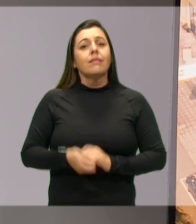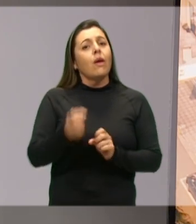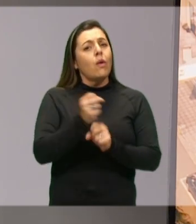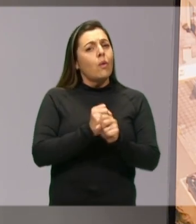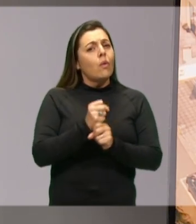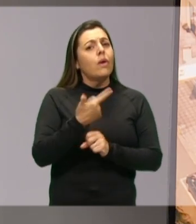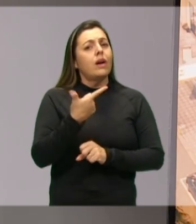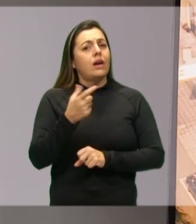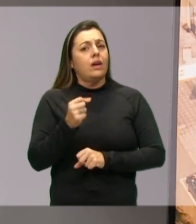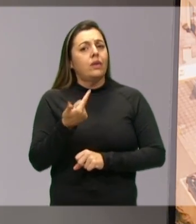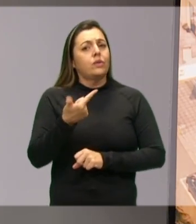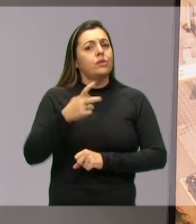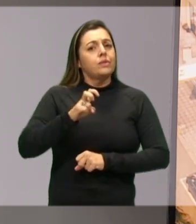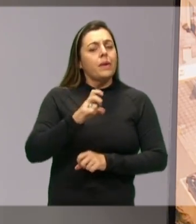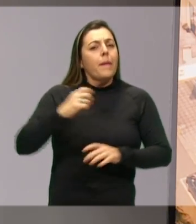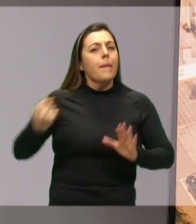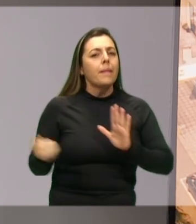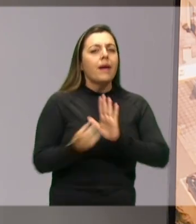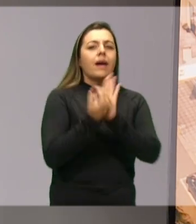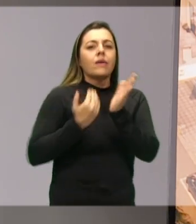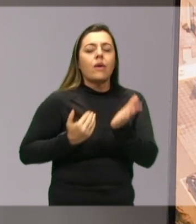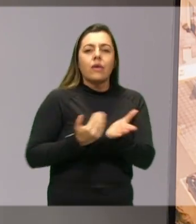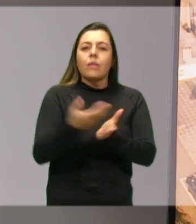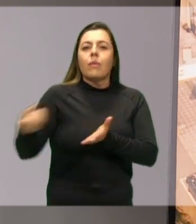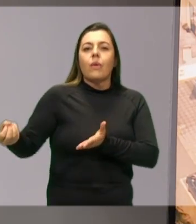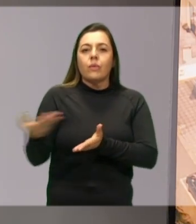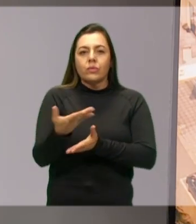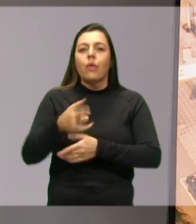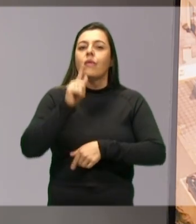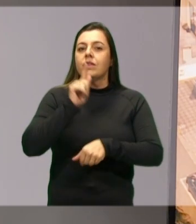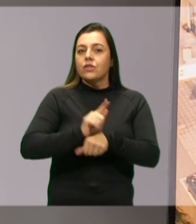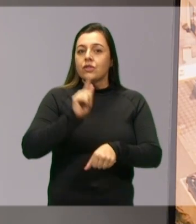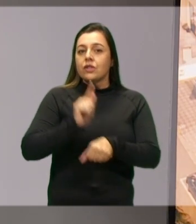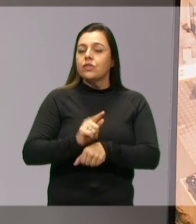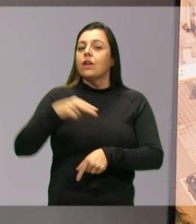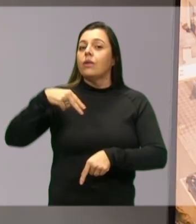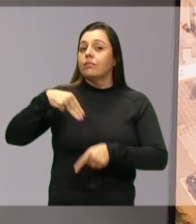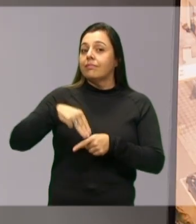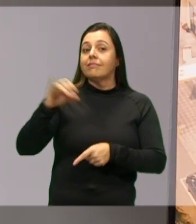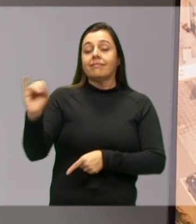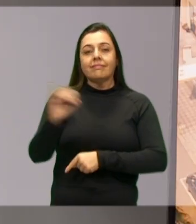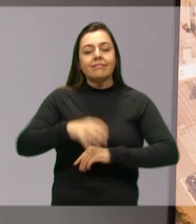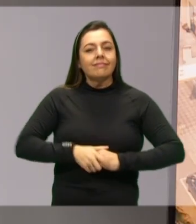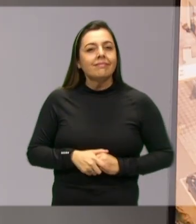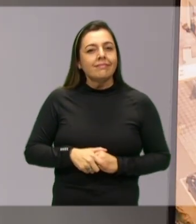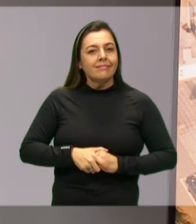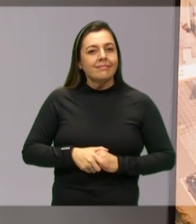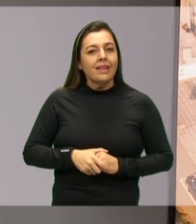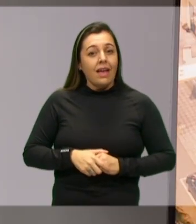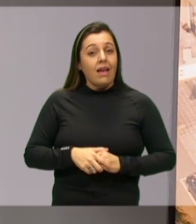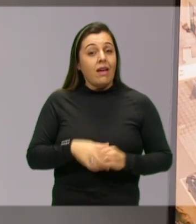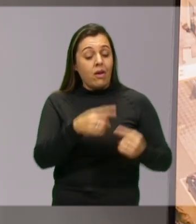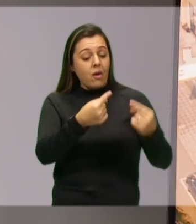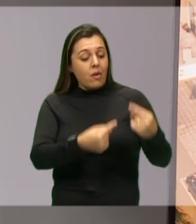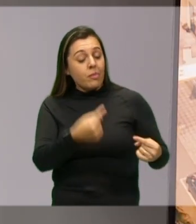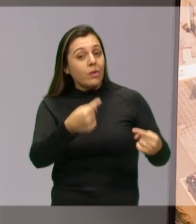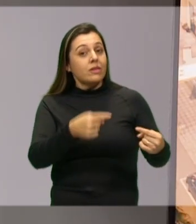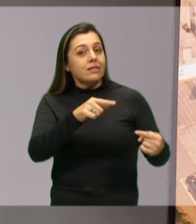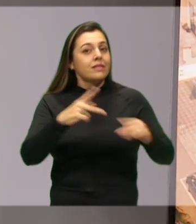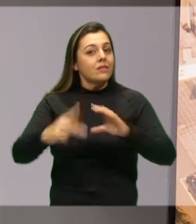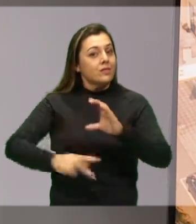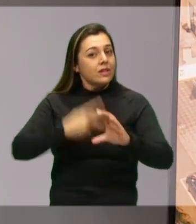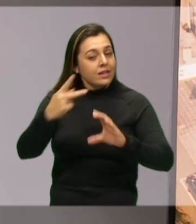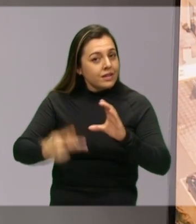ano de 2025 marca o início de uma nova gestão no município de Itajaí e uma configuração política na Câmara